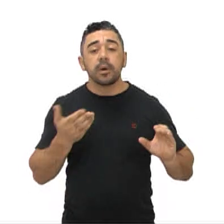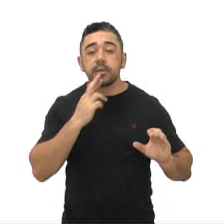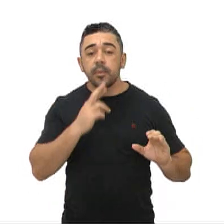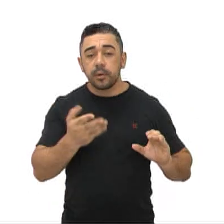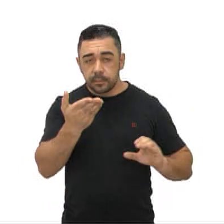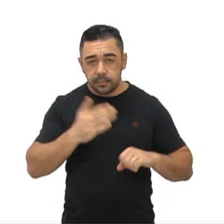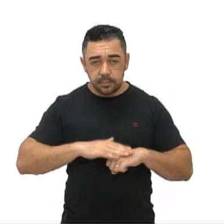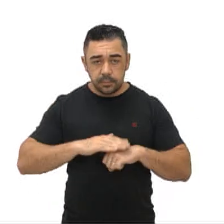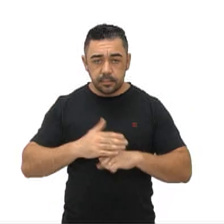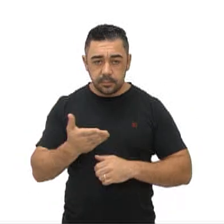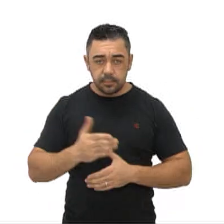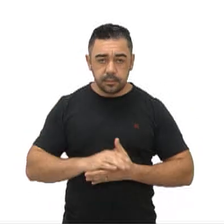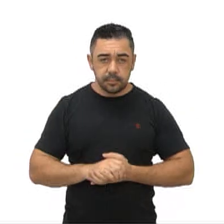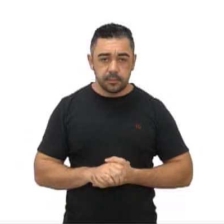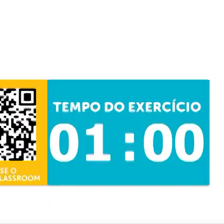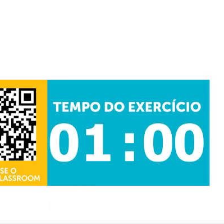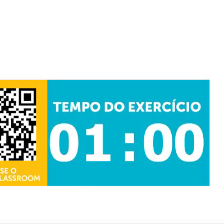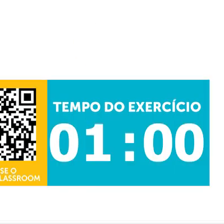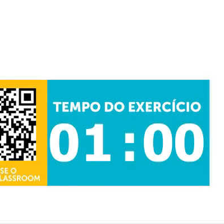vocês.